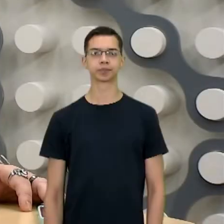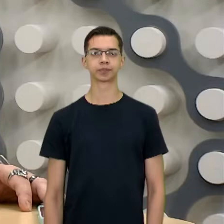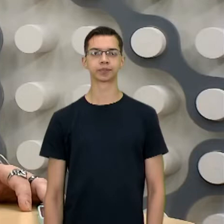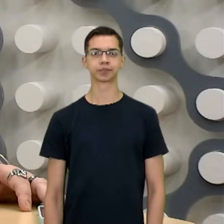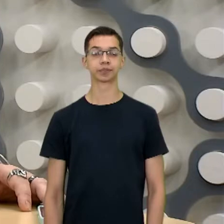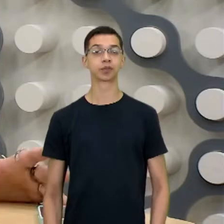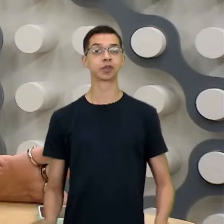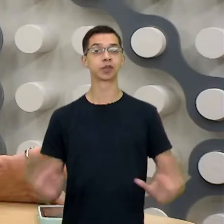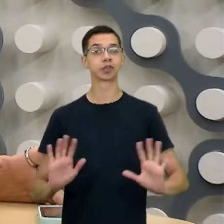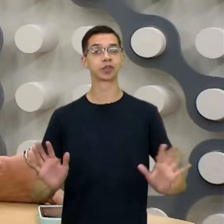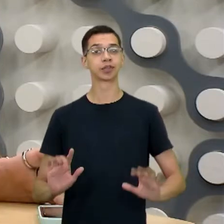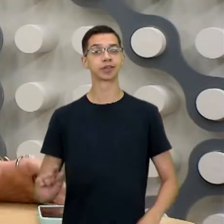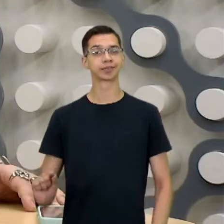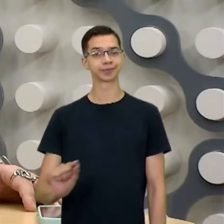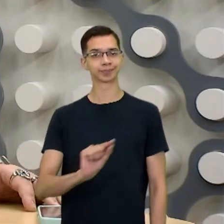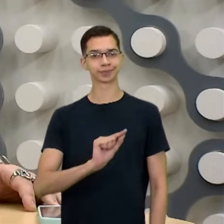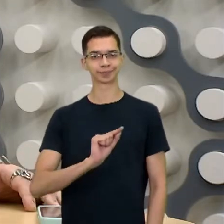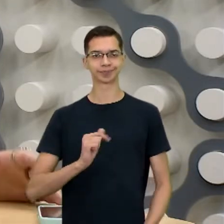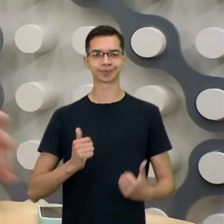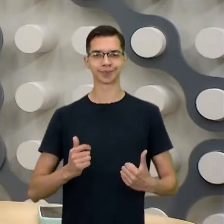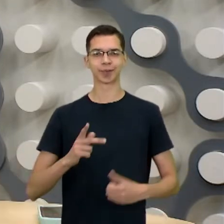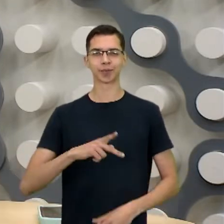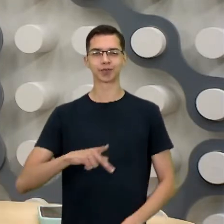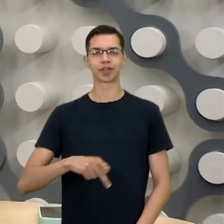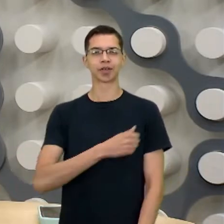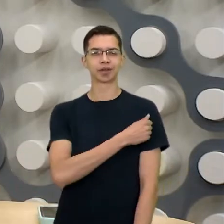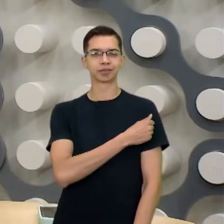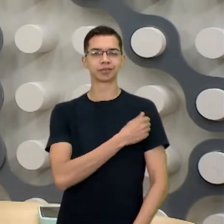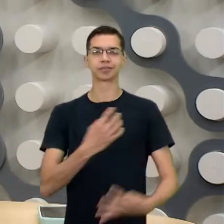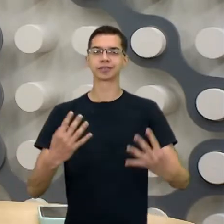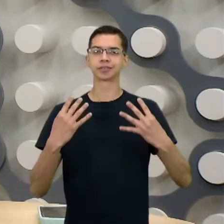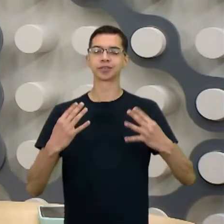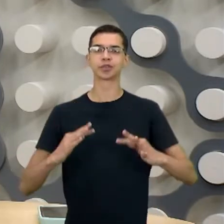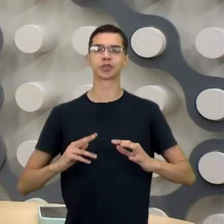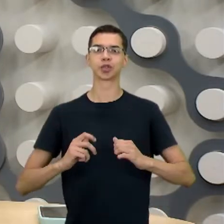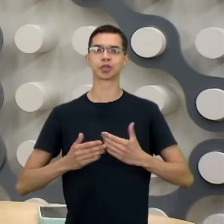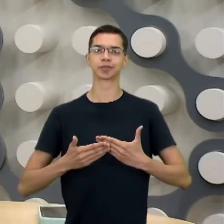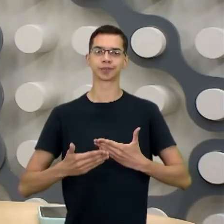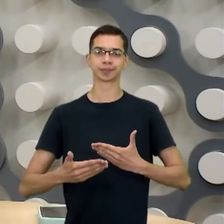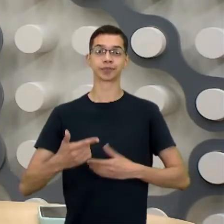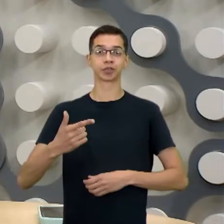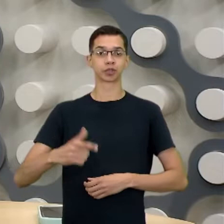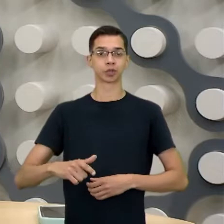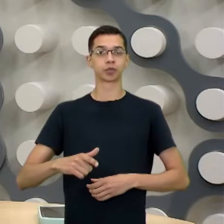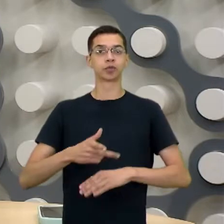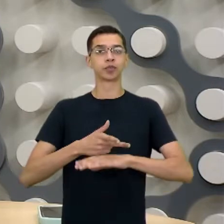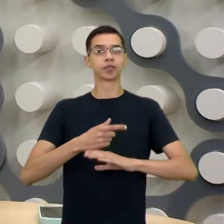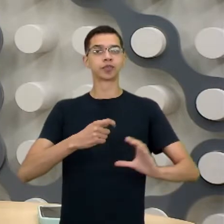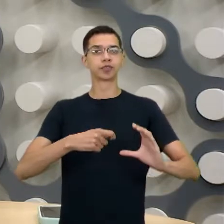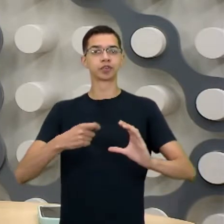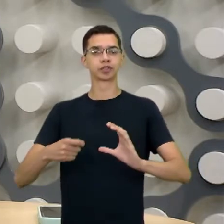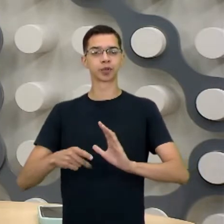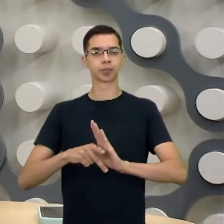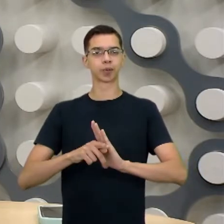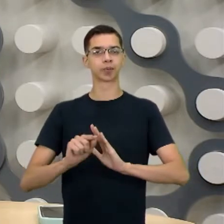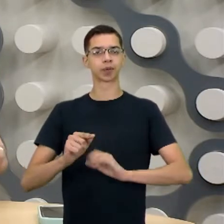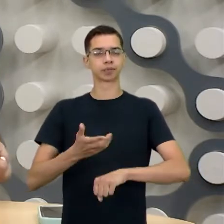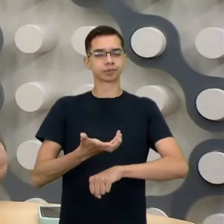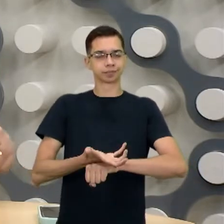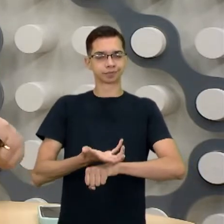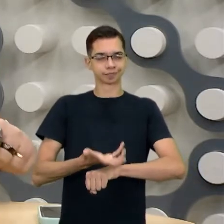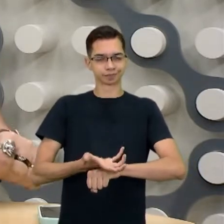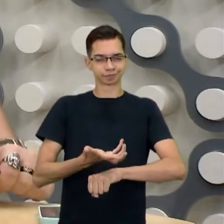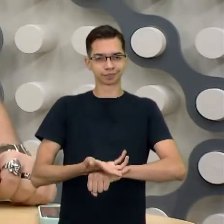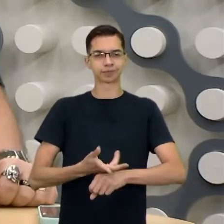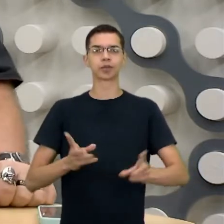Olá, alunos, professores, a todos que irão aí assistir a mais esse vídeo aí do componente aí, né, dando sequência,